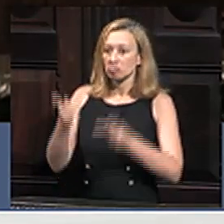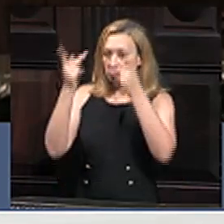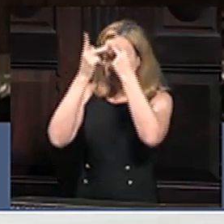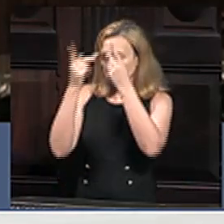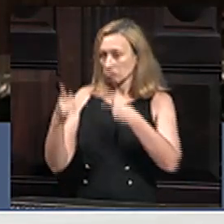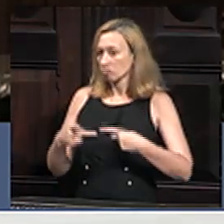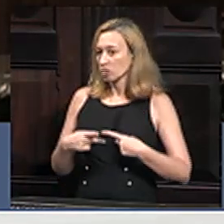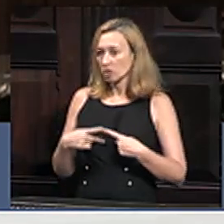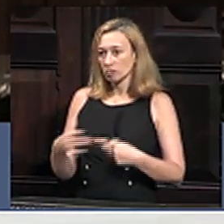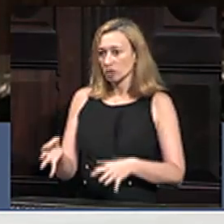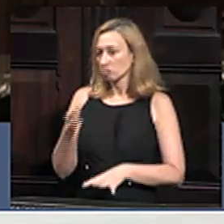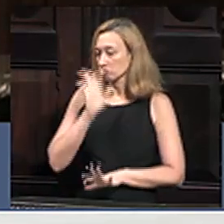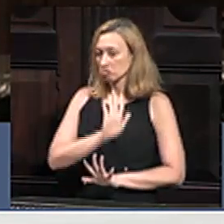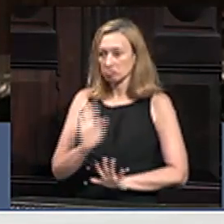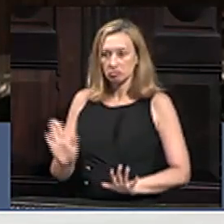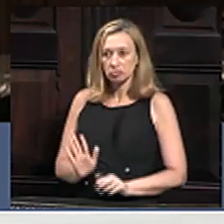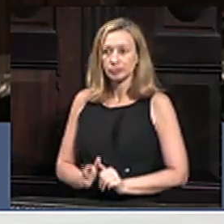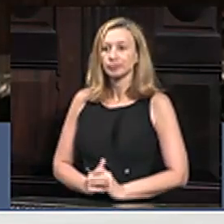monocraticamente.